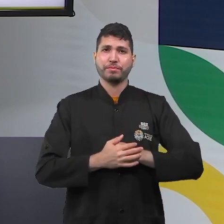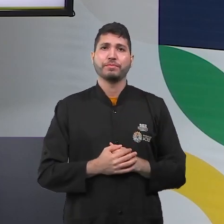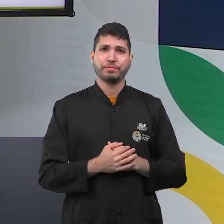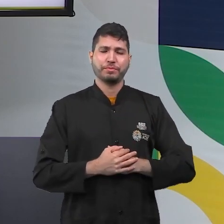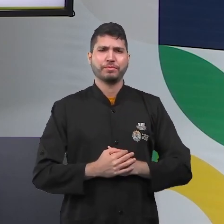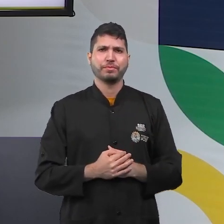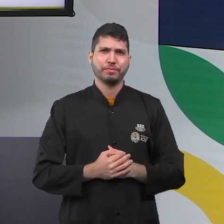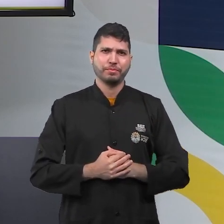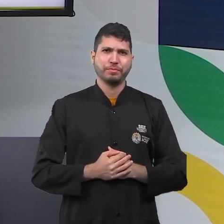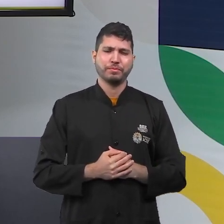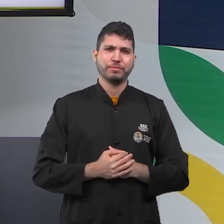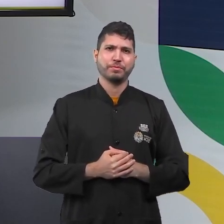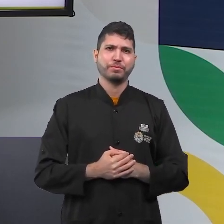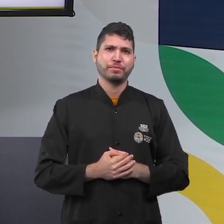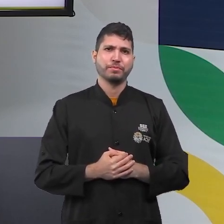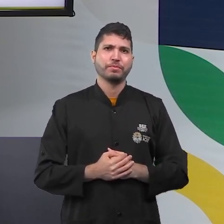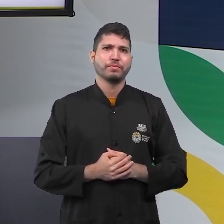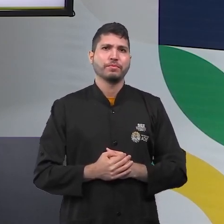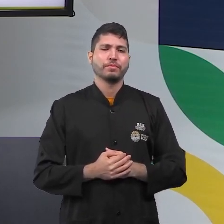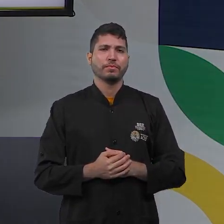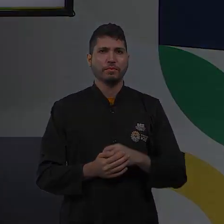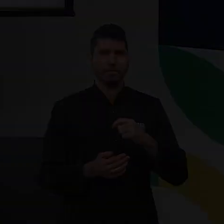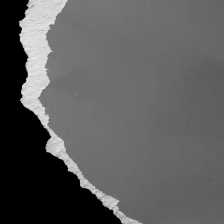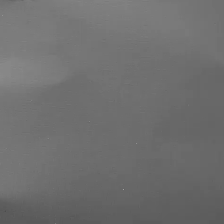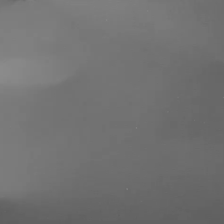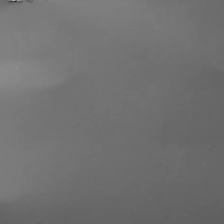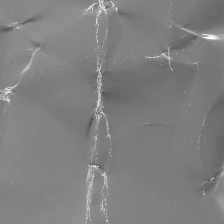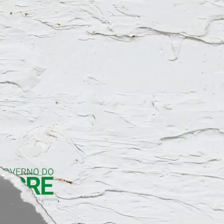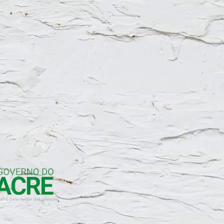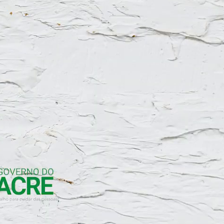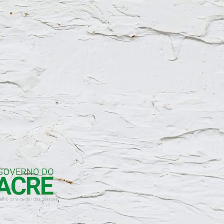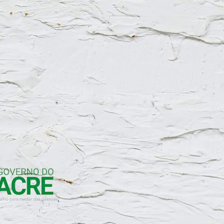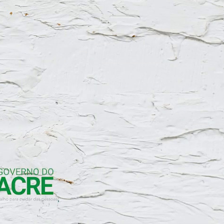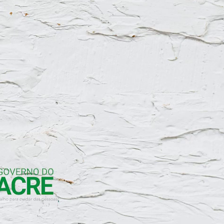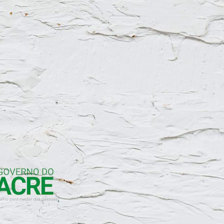nosotros haremos una actividad.